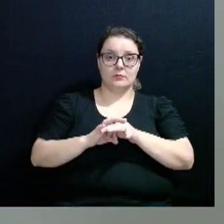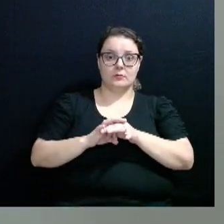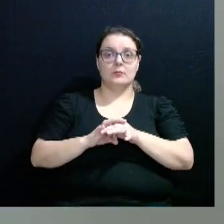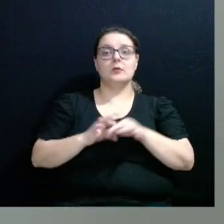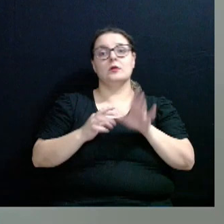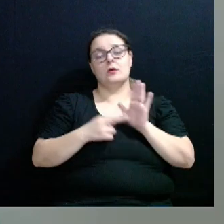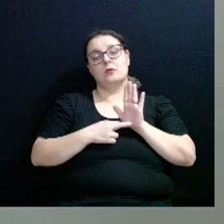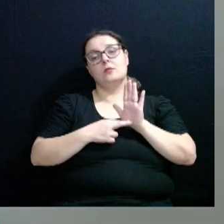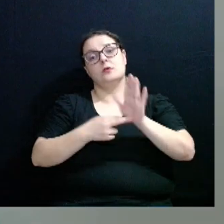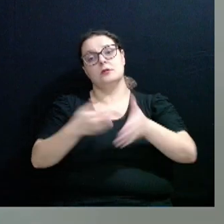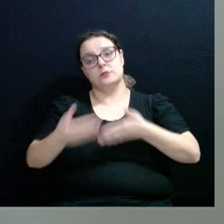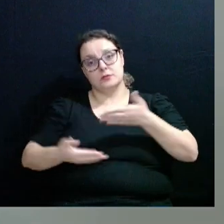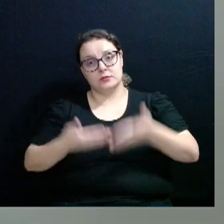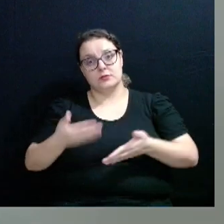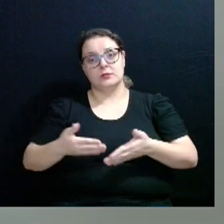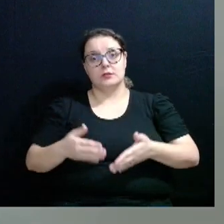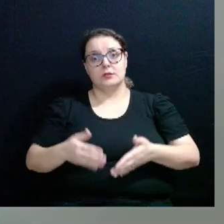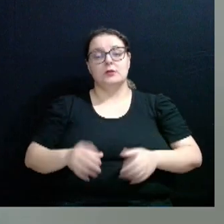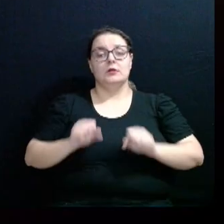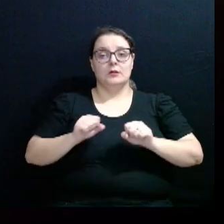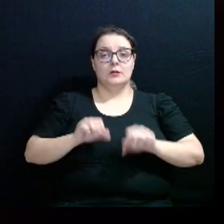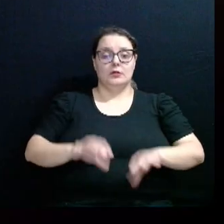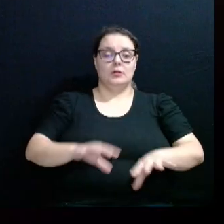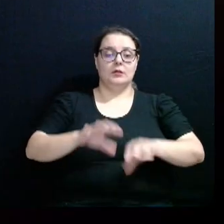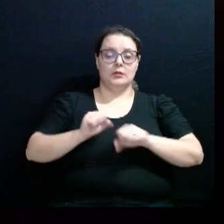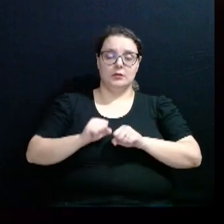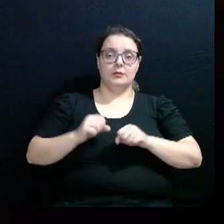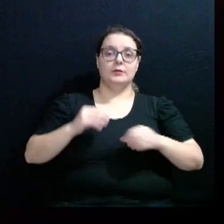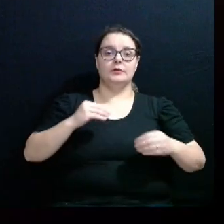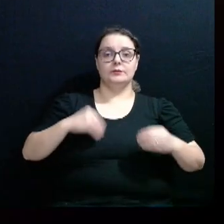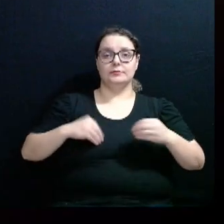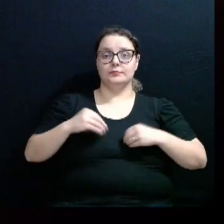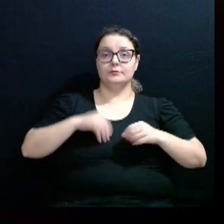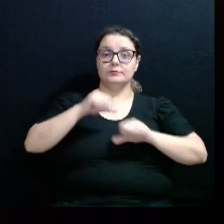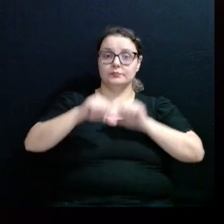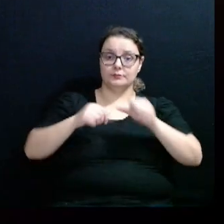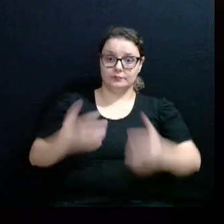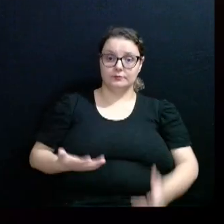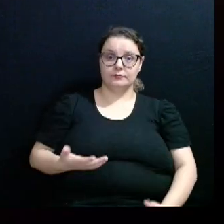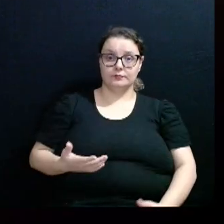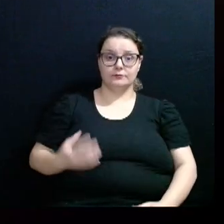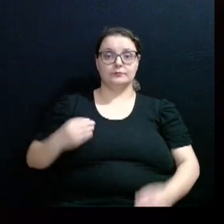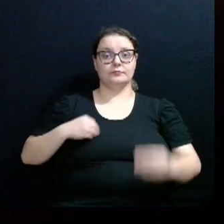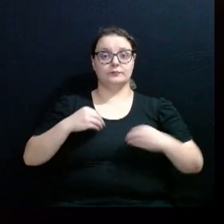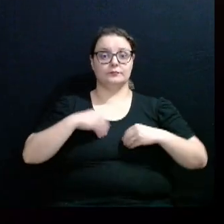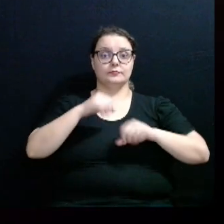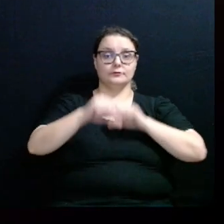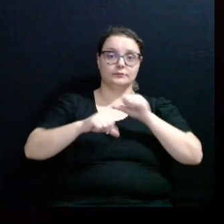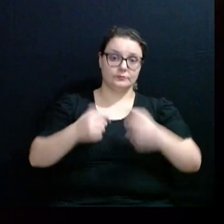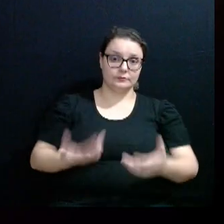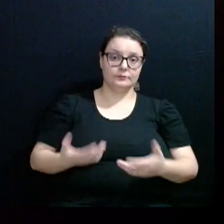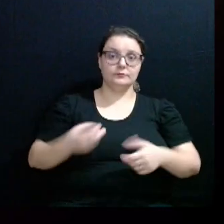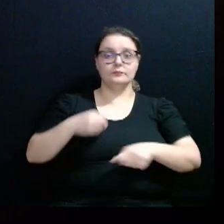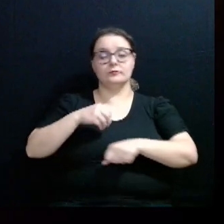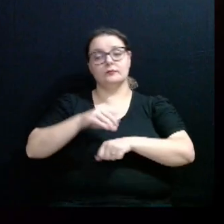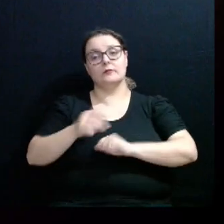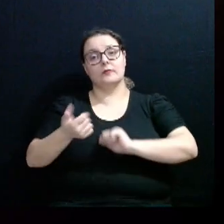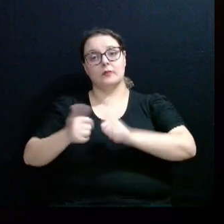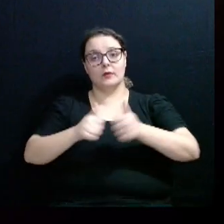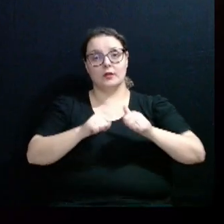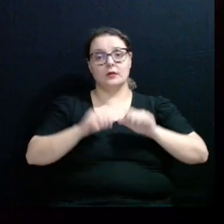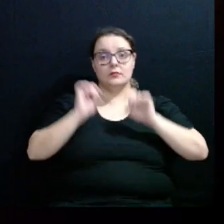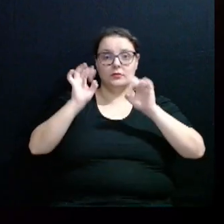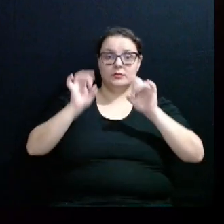pode absorver os eventuais exames alterados e esses exames alterados serem, então, indicados por uma avaliação de um especialista ou